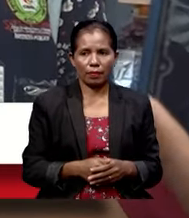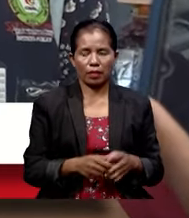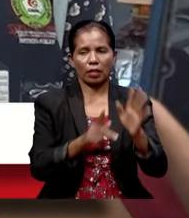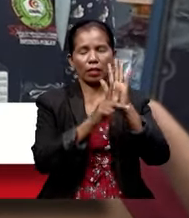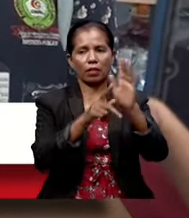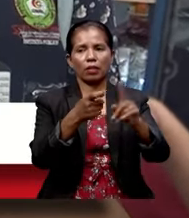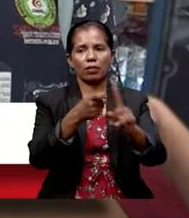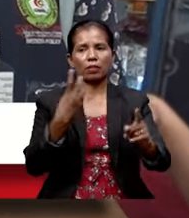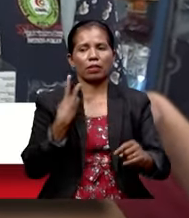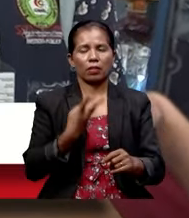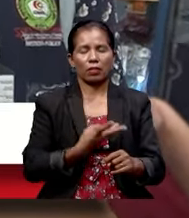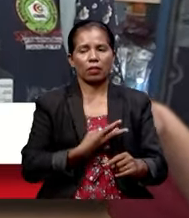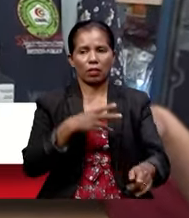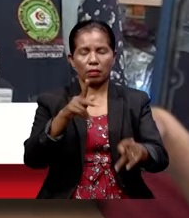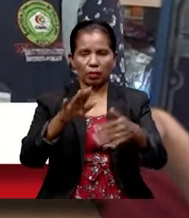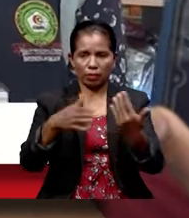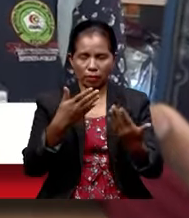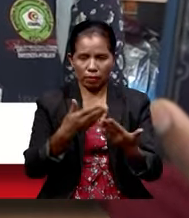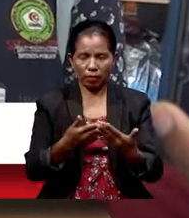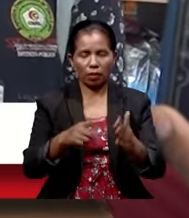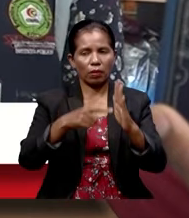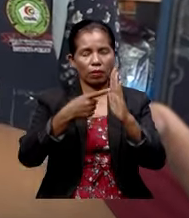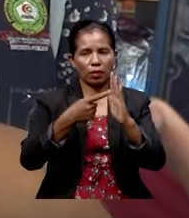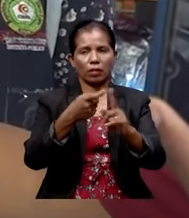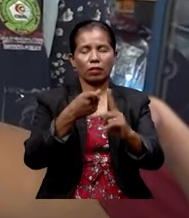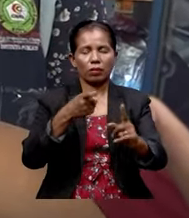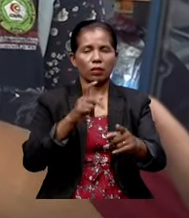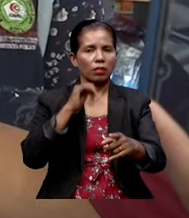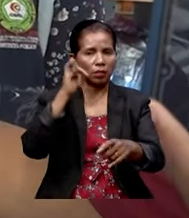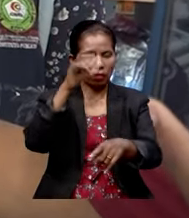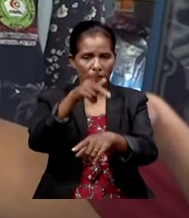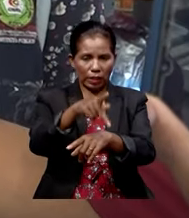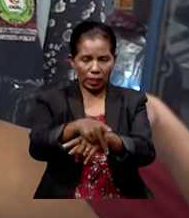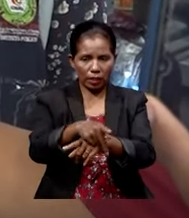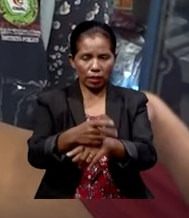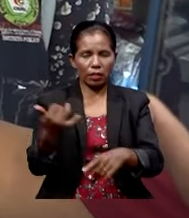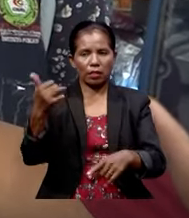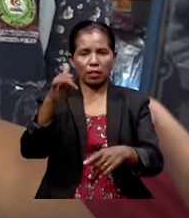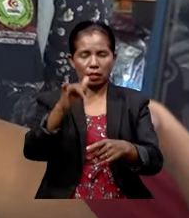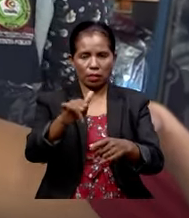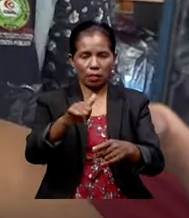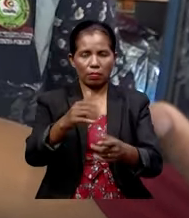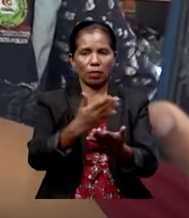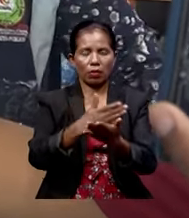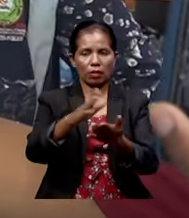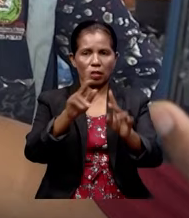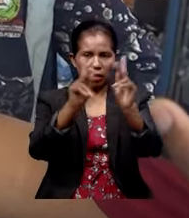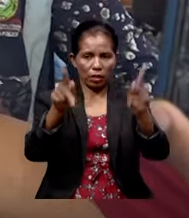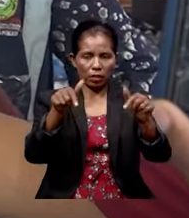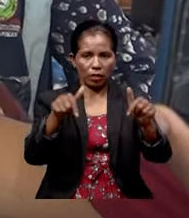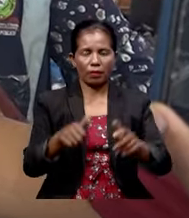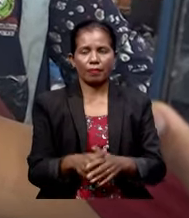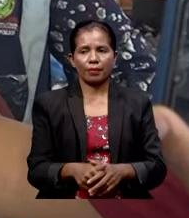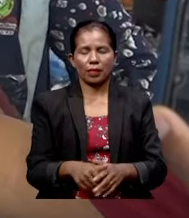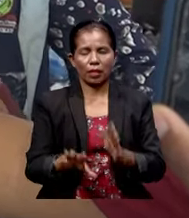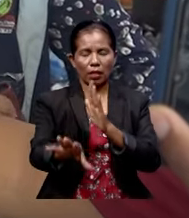xuse itane consumidores sira ha hooker xuse hodikalam ser mahalo compras e ha loja rane e